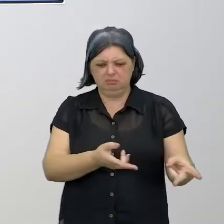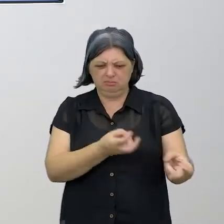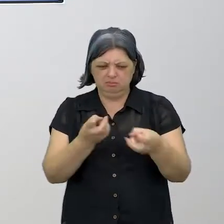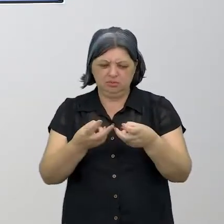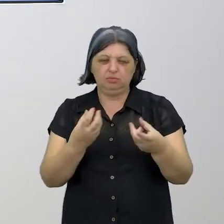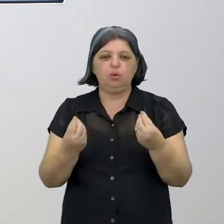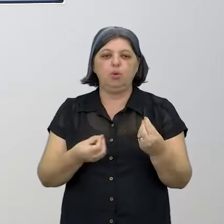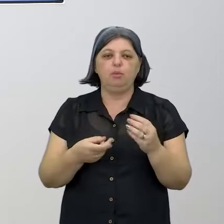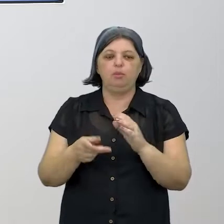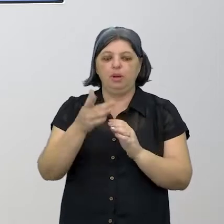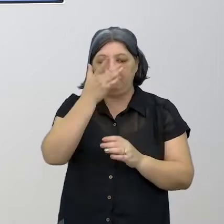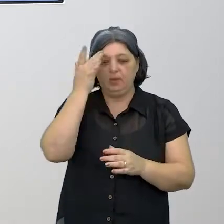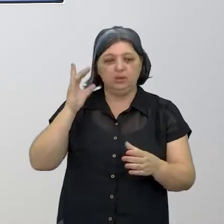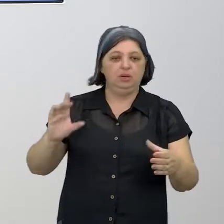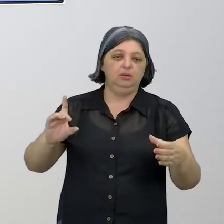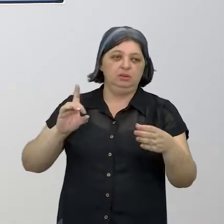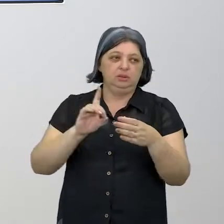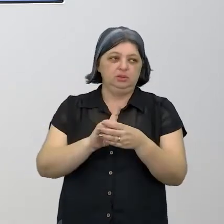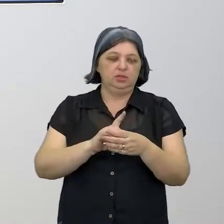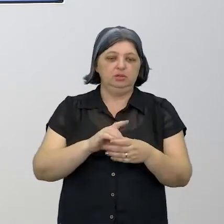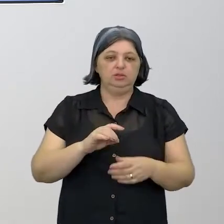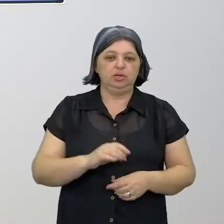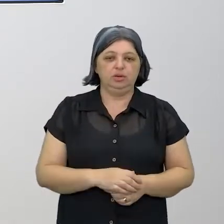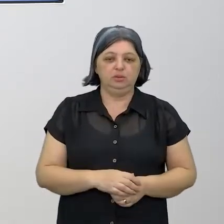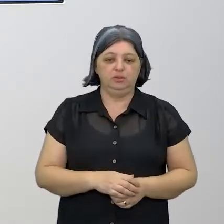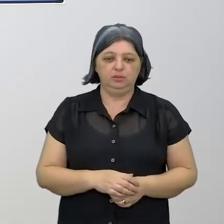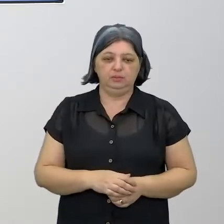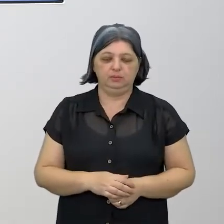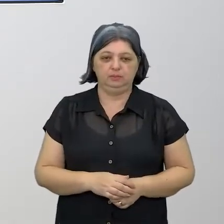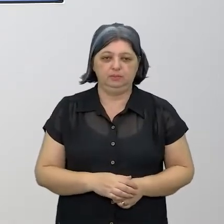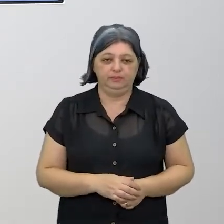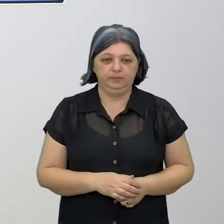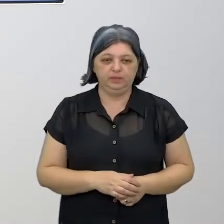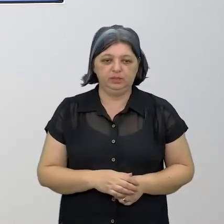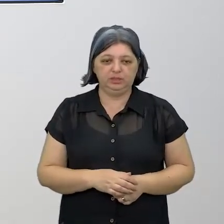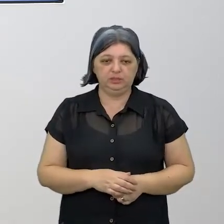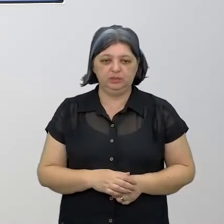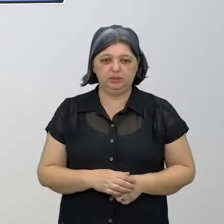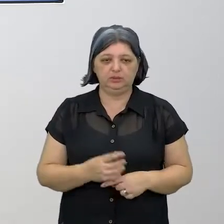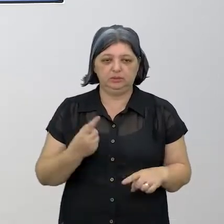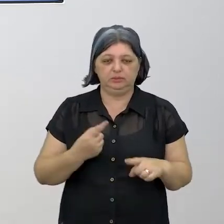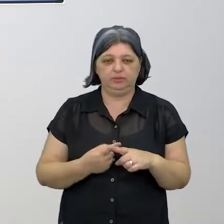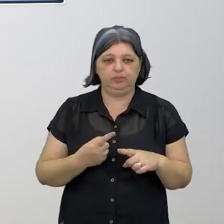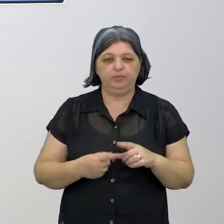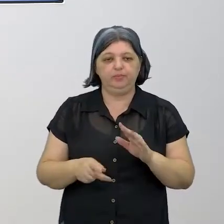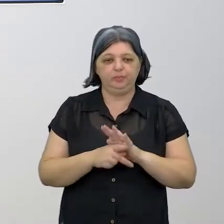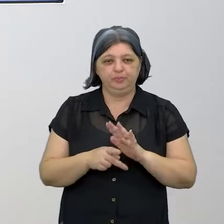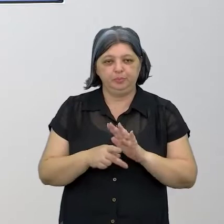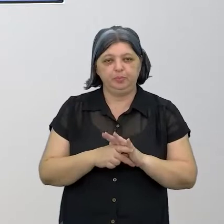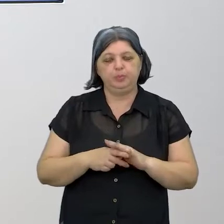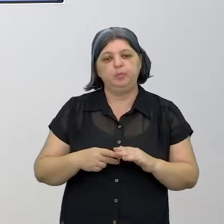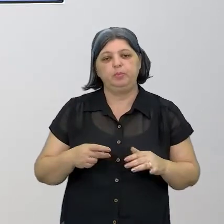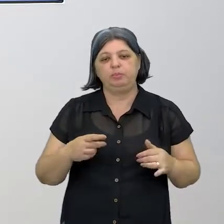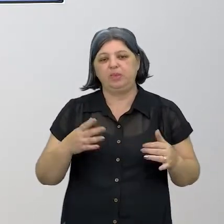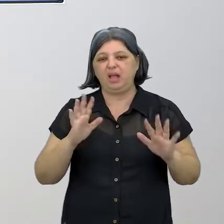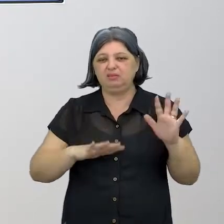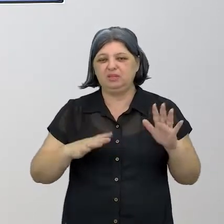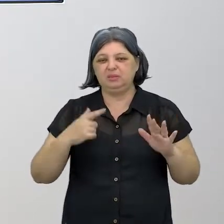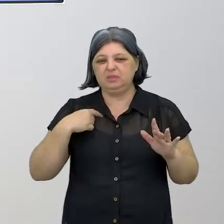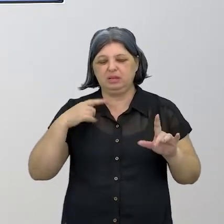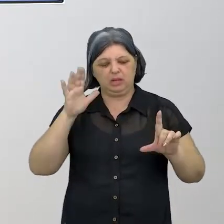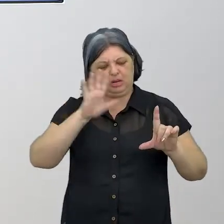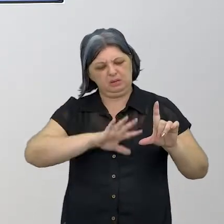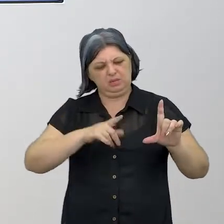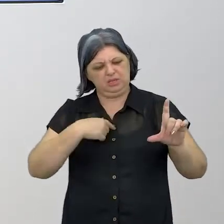lida em sociedade. Por isso que eu falei que... É claro, é um problema para todos nós a gente ter essa imagem de que nós somos feios, né? Eu